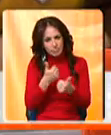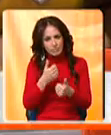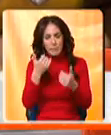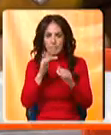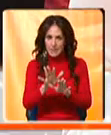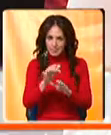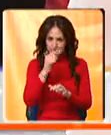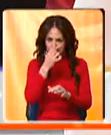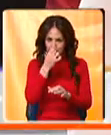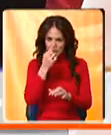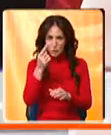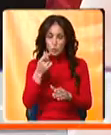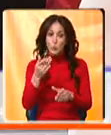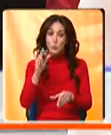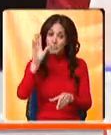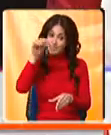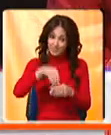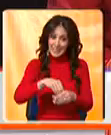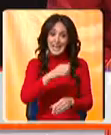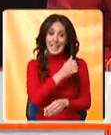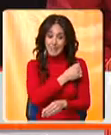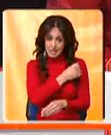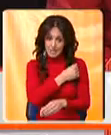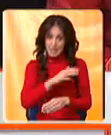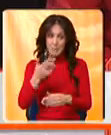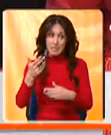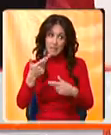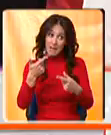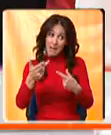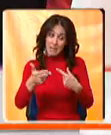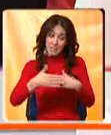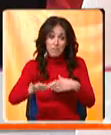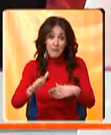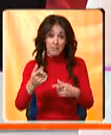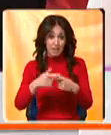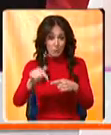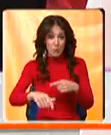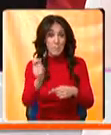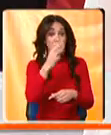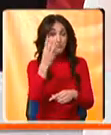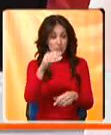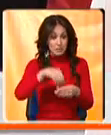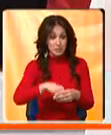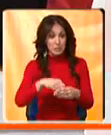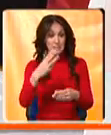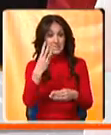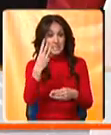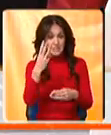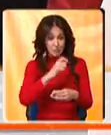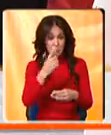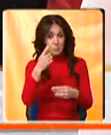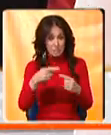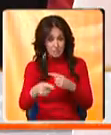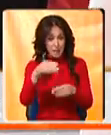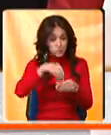Fanny, a Fanny entrou para uma casa com uma realidade cá fora. Passou lá 3 meses... E uma semana. E uma